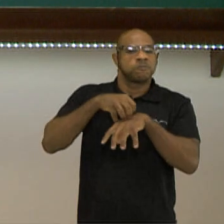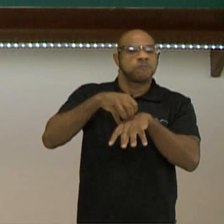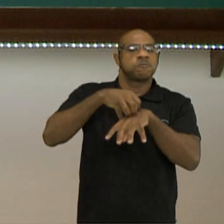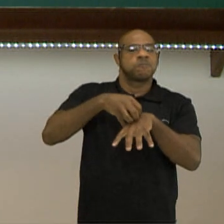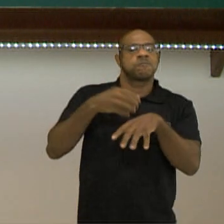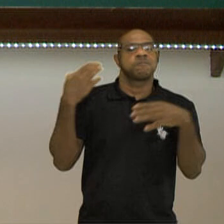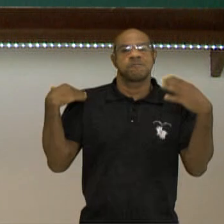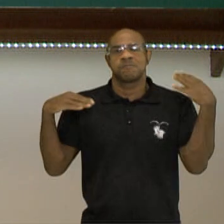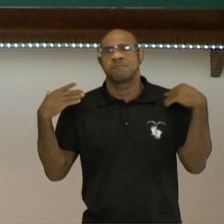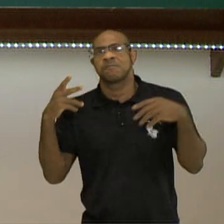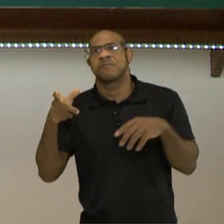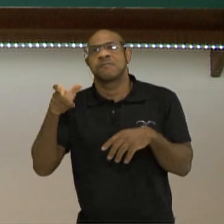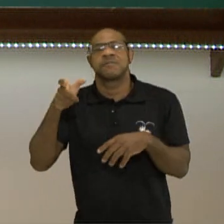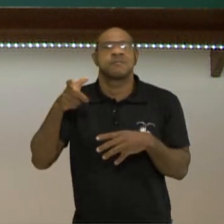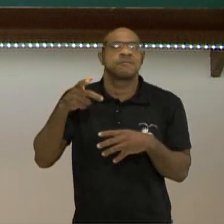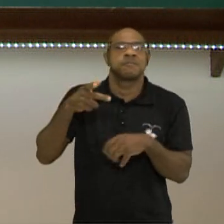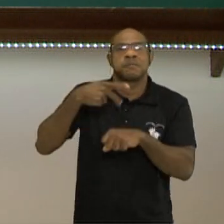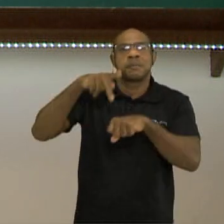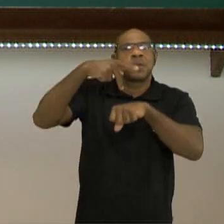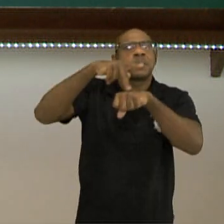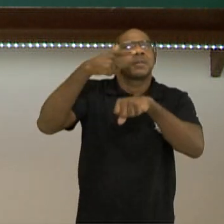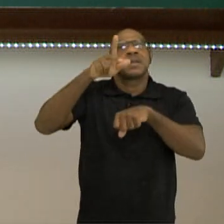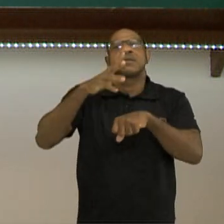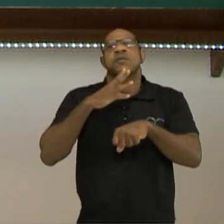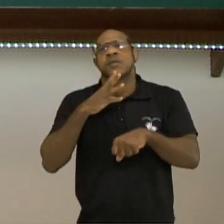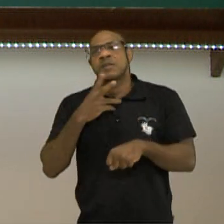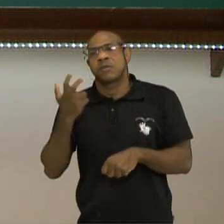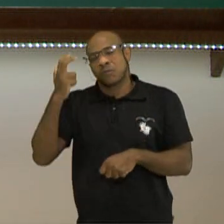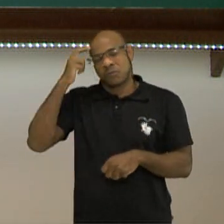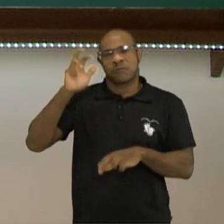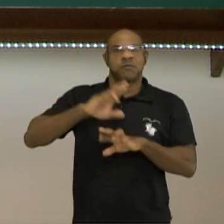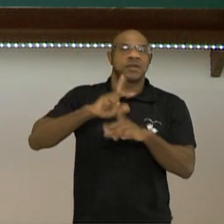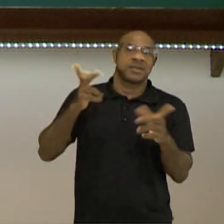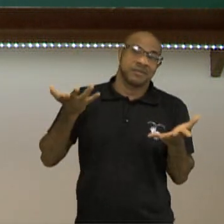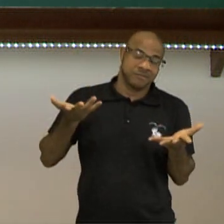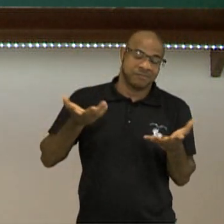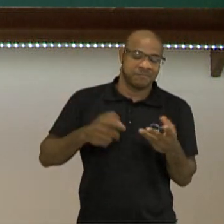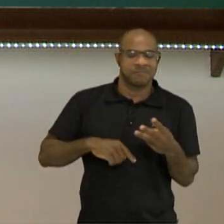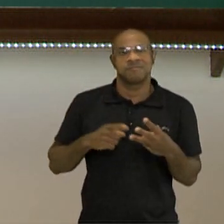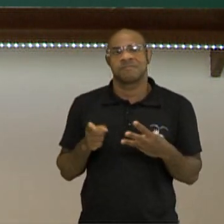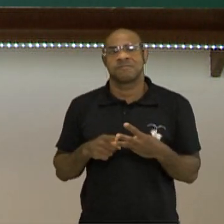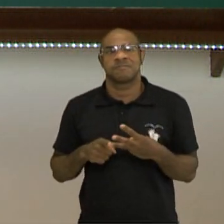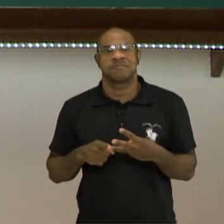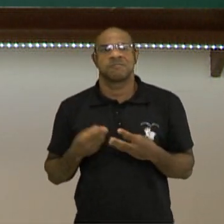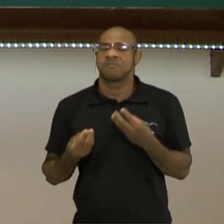você conhecer uma cultura diferente, aí você pode aprender mais inglês, hein?